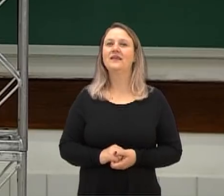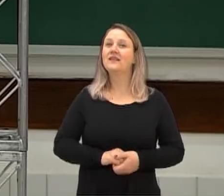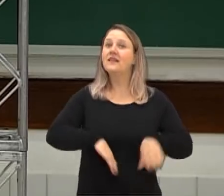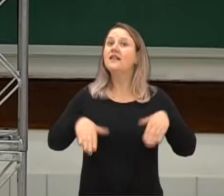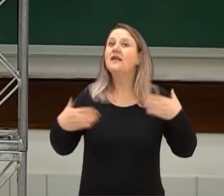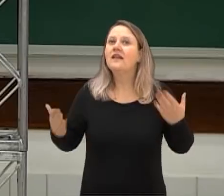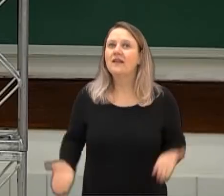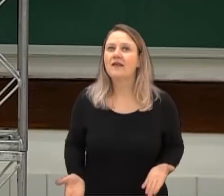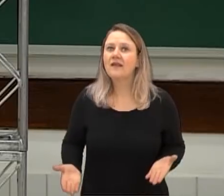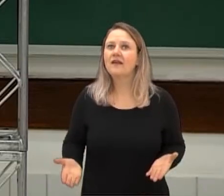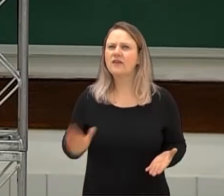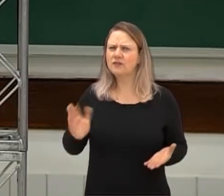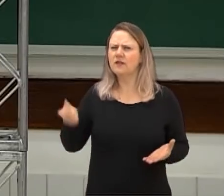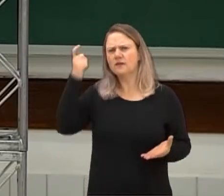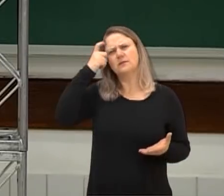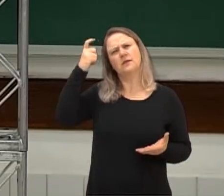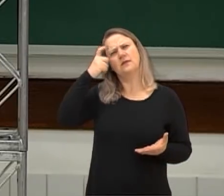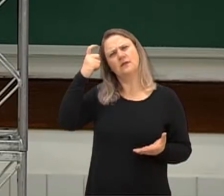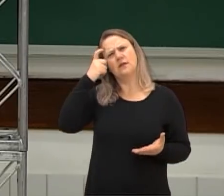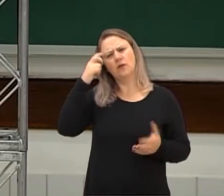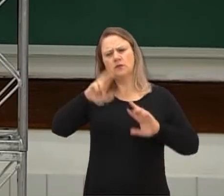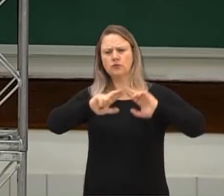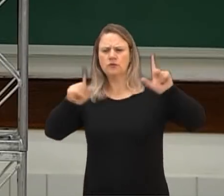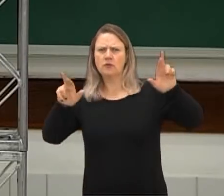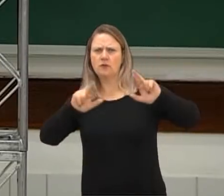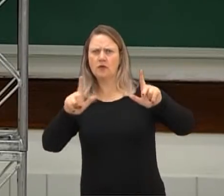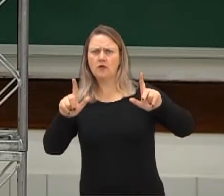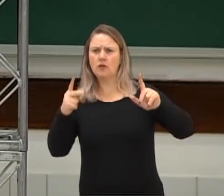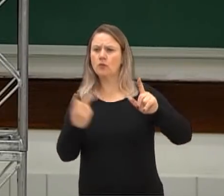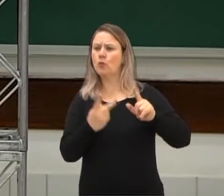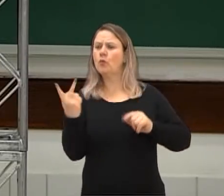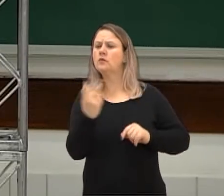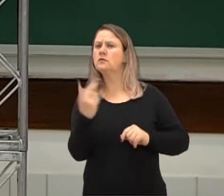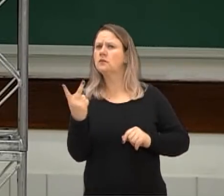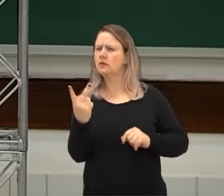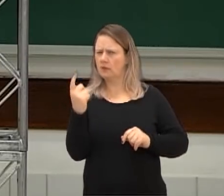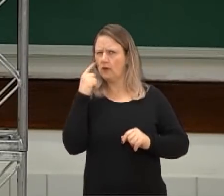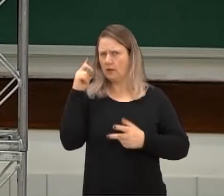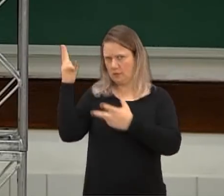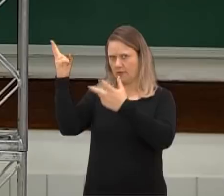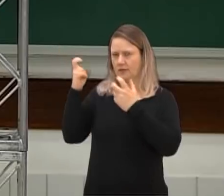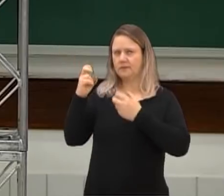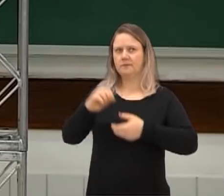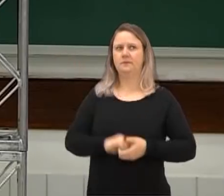E aí, pessoal, pensaram na diferença entre intemperismo e erosão? Vamos verificar aqui?